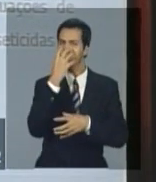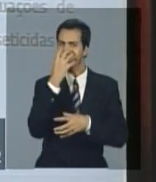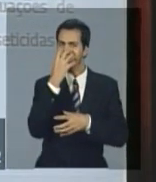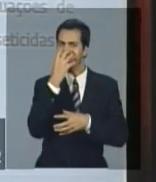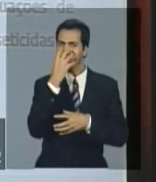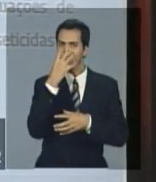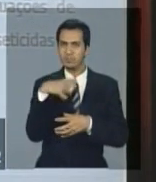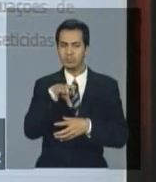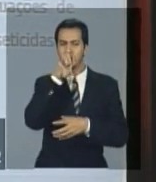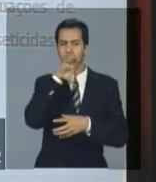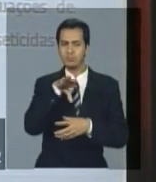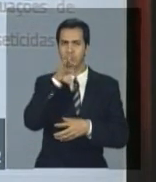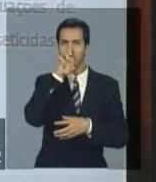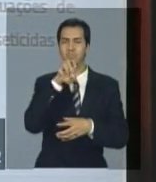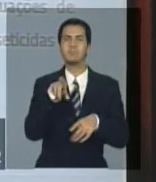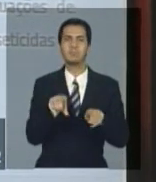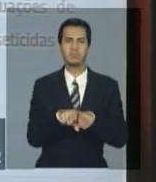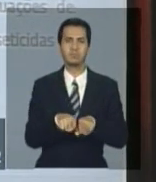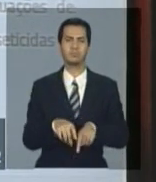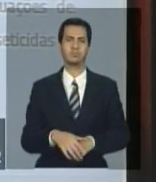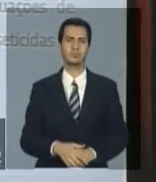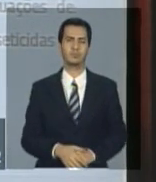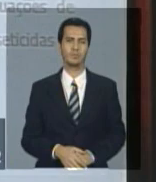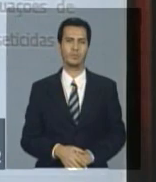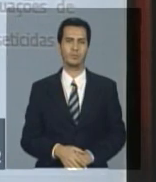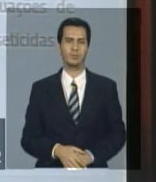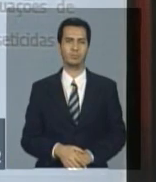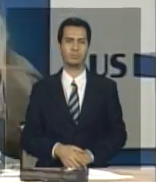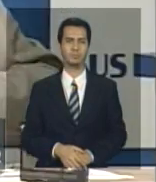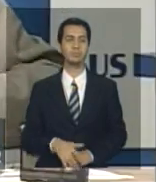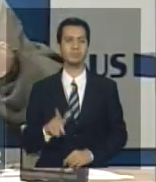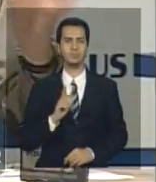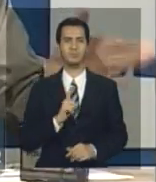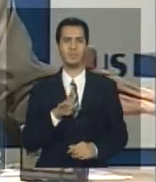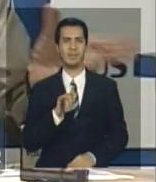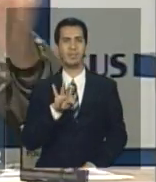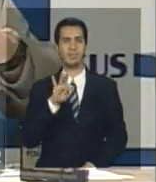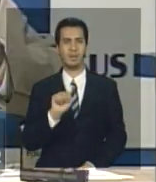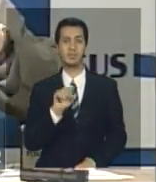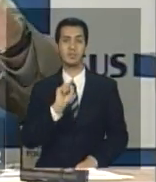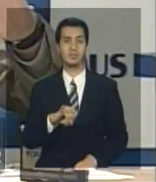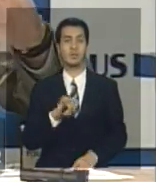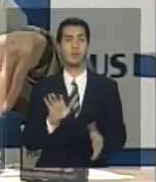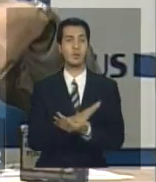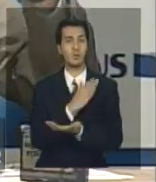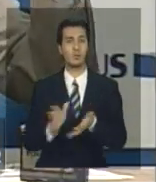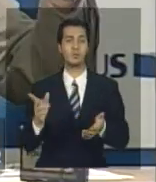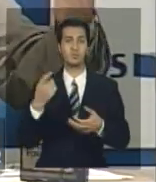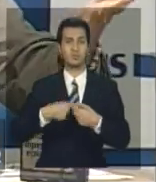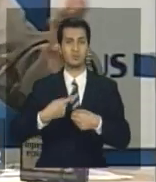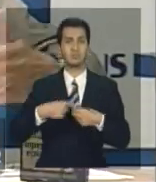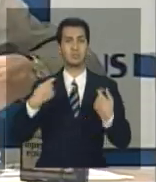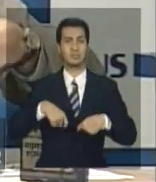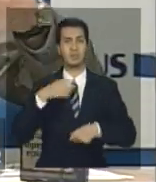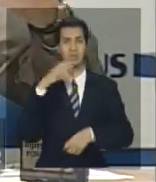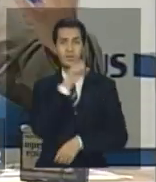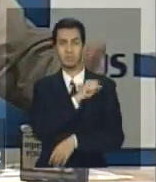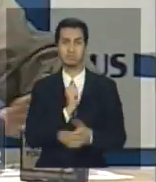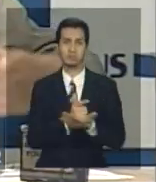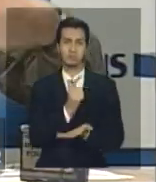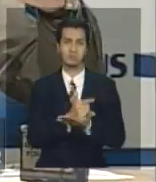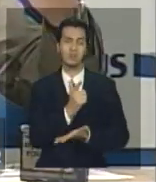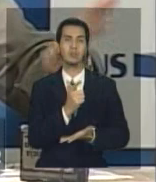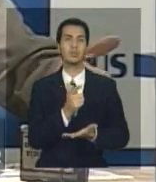lá costal e assim por diante. Então, está a ata de registro de preço. Se algum município precisa de algo adicional, além do que já